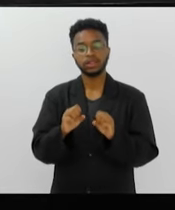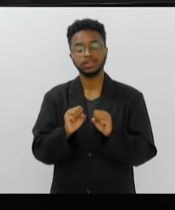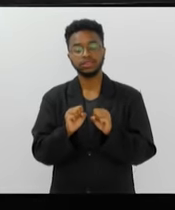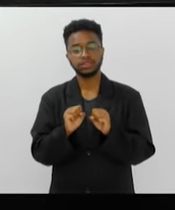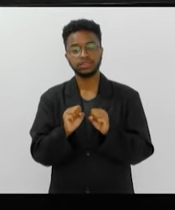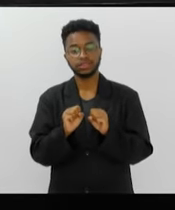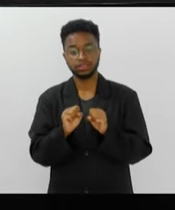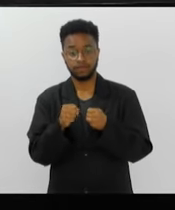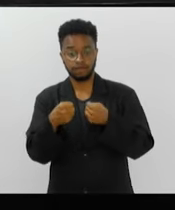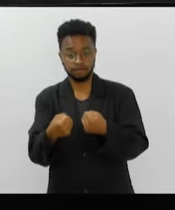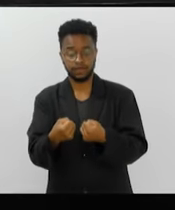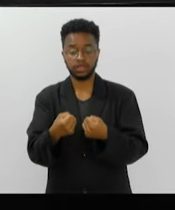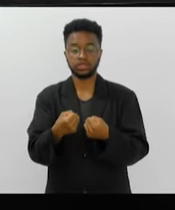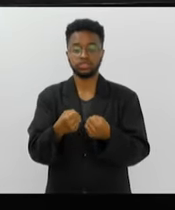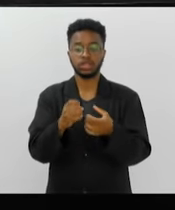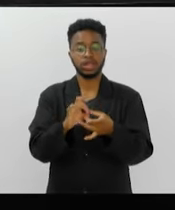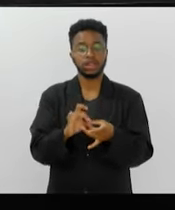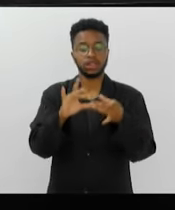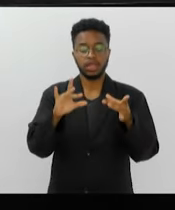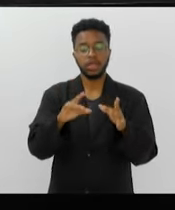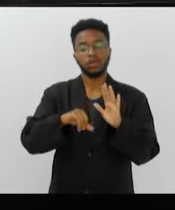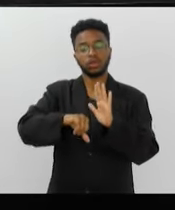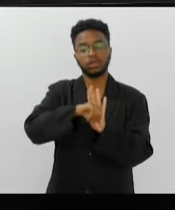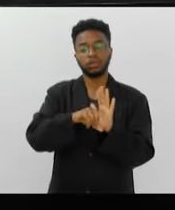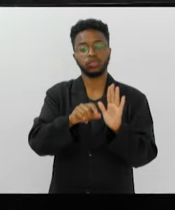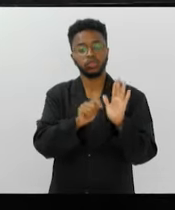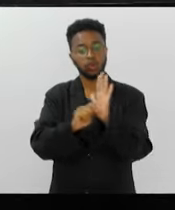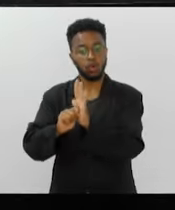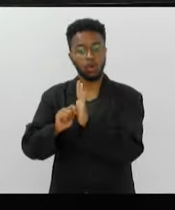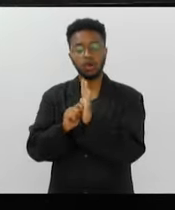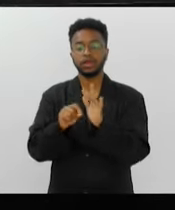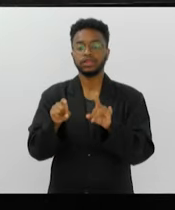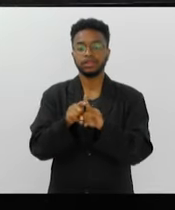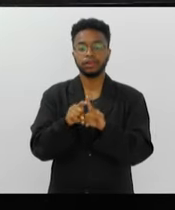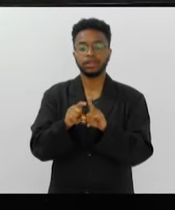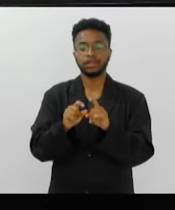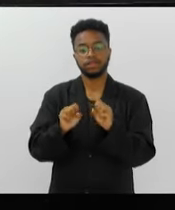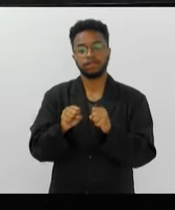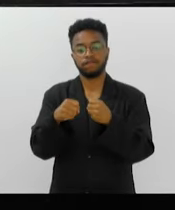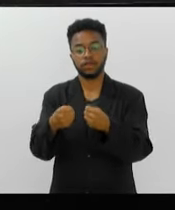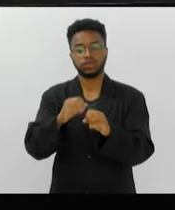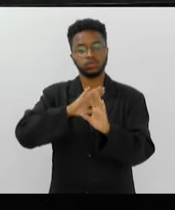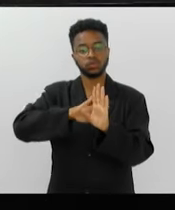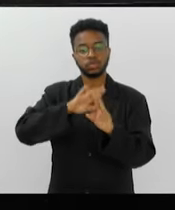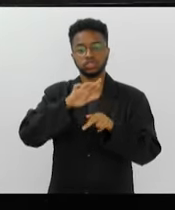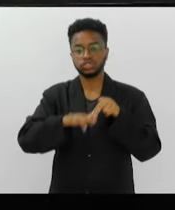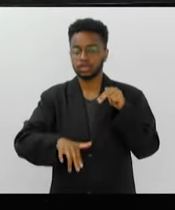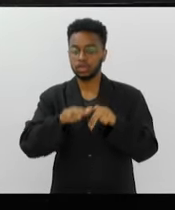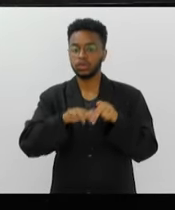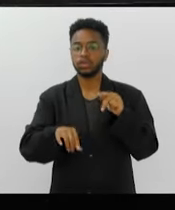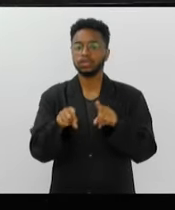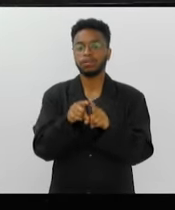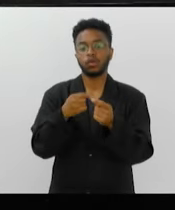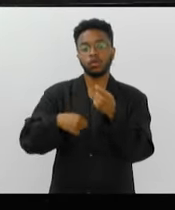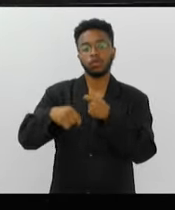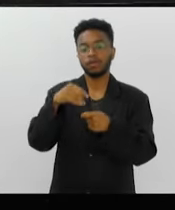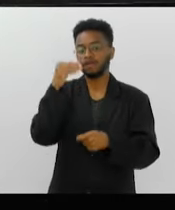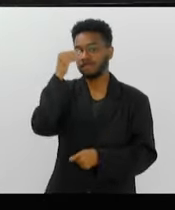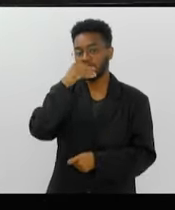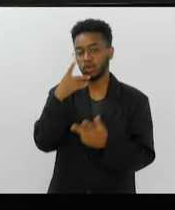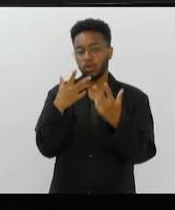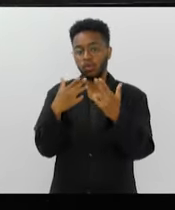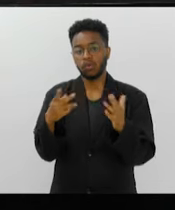drogas que defende ideologia de gênero que defende uma economia fraca que defende tudo que tá acontecendo no Brasil